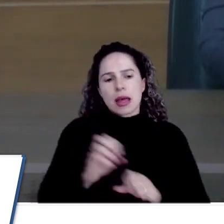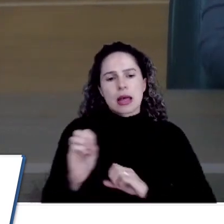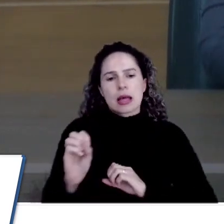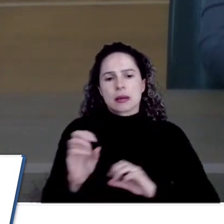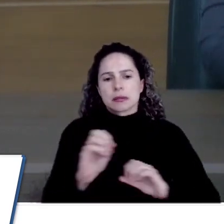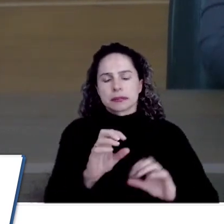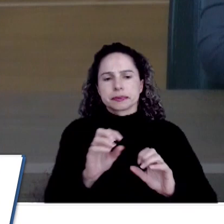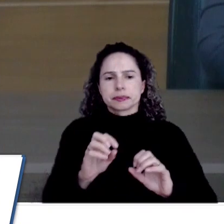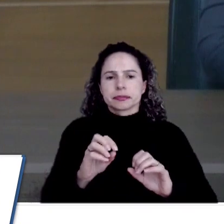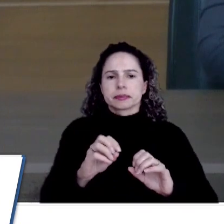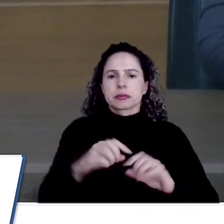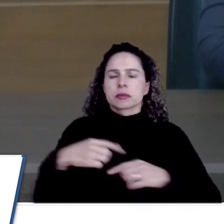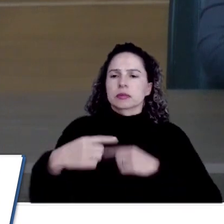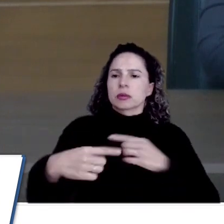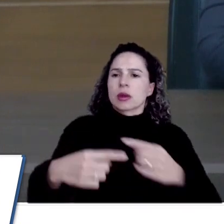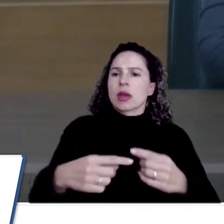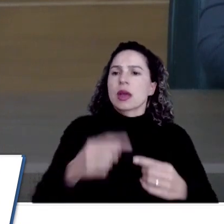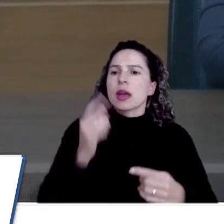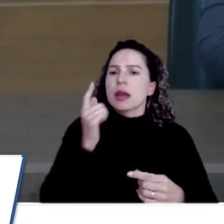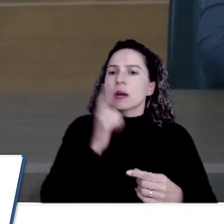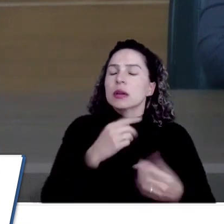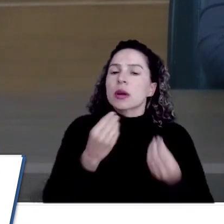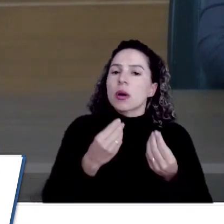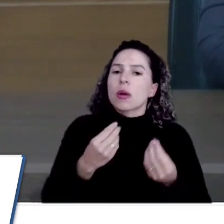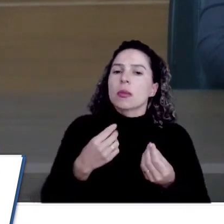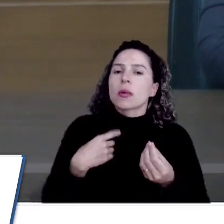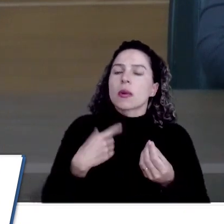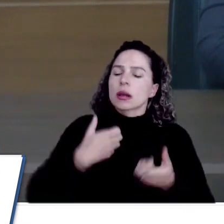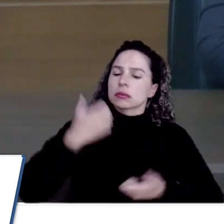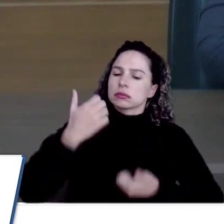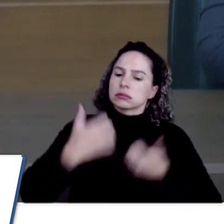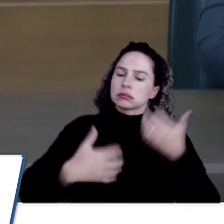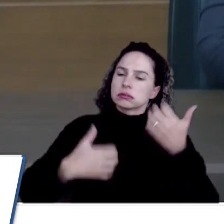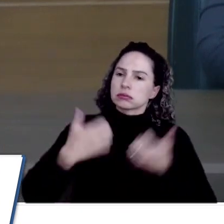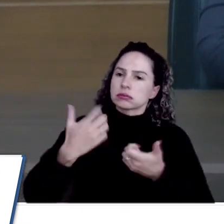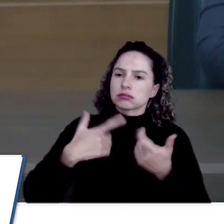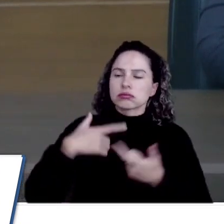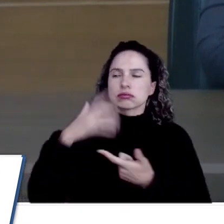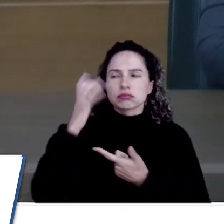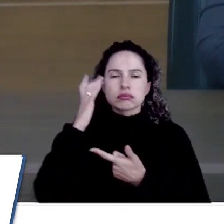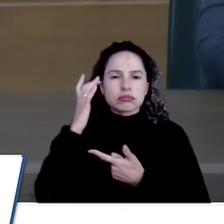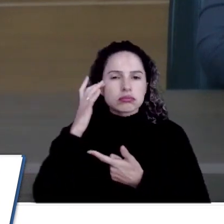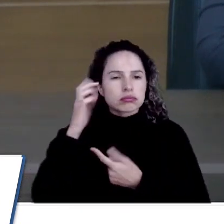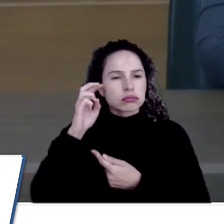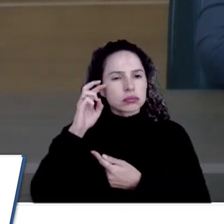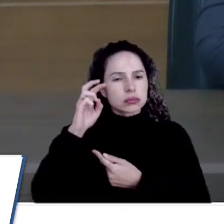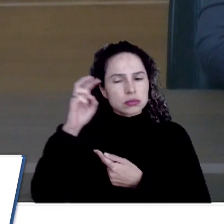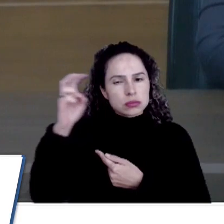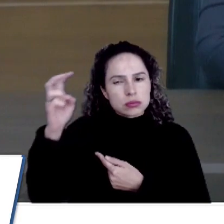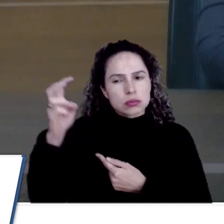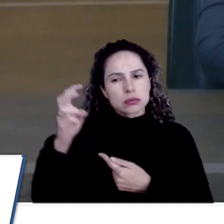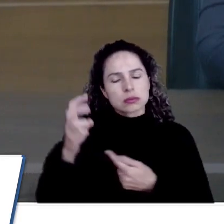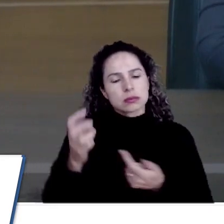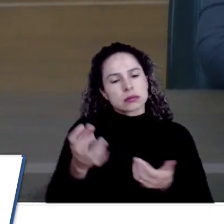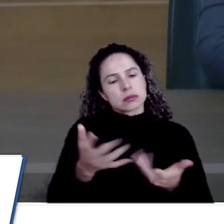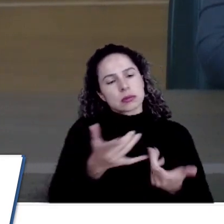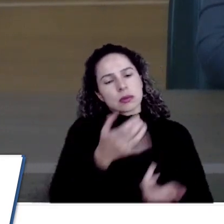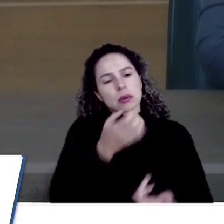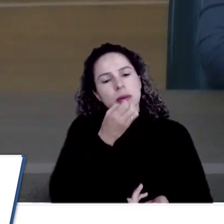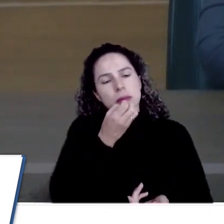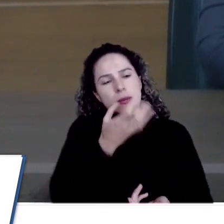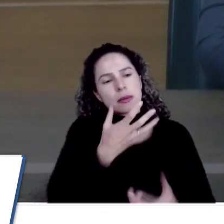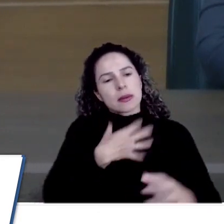da sua capacidade de dialogar pelo equilíbrio e sabedoria, no corrigir pela bondade,